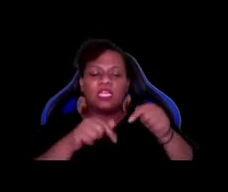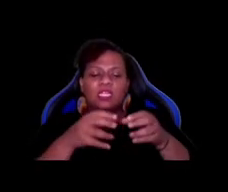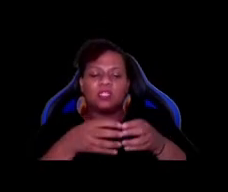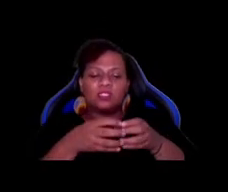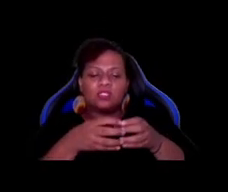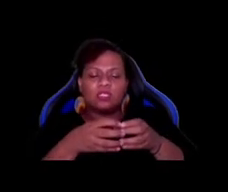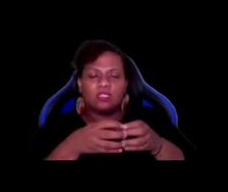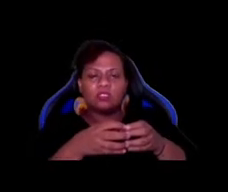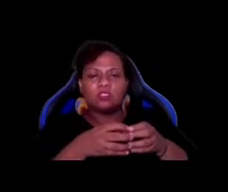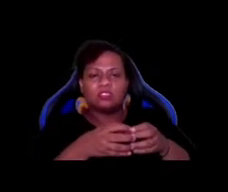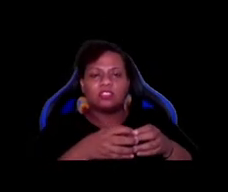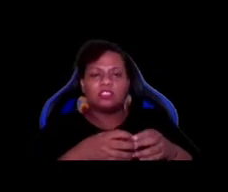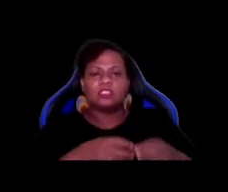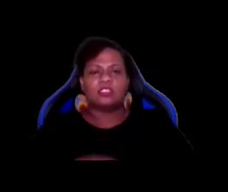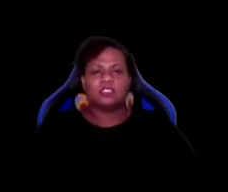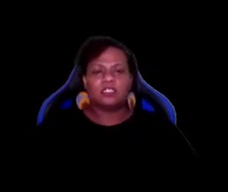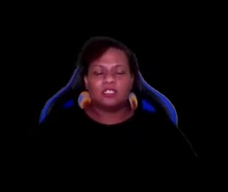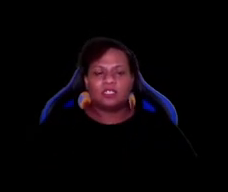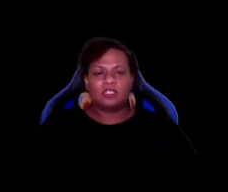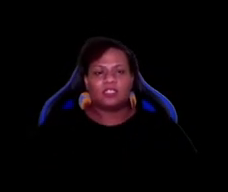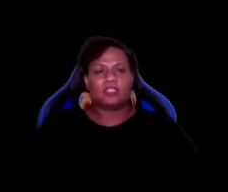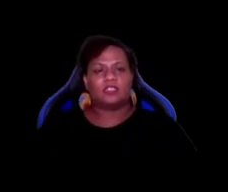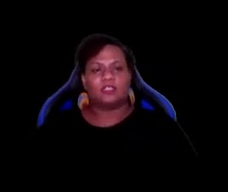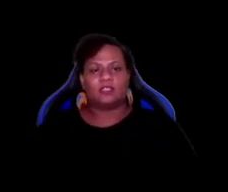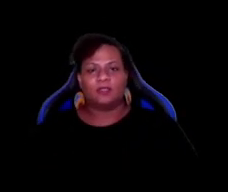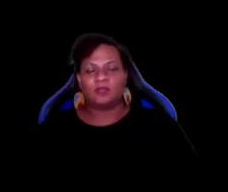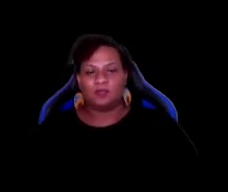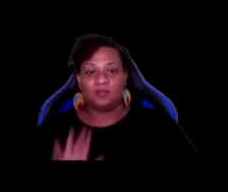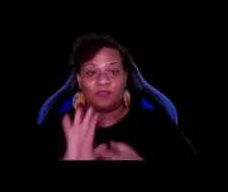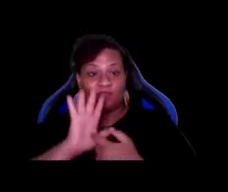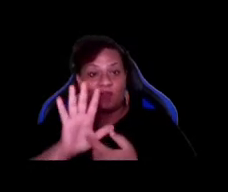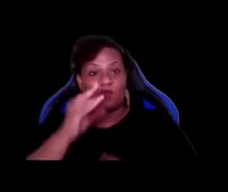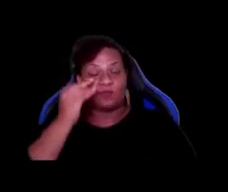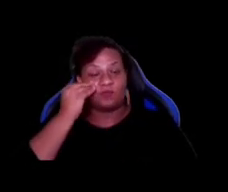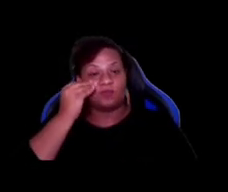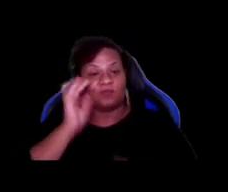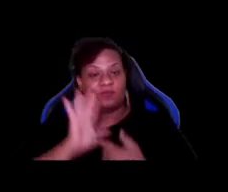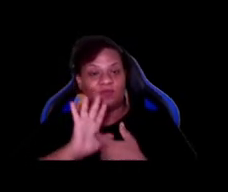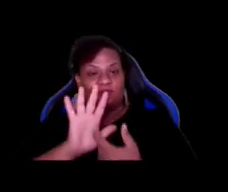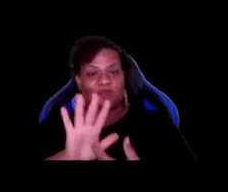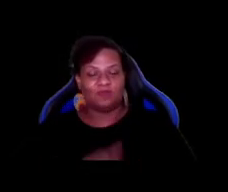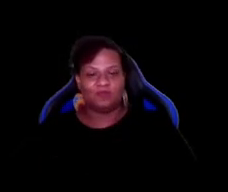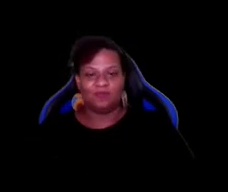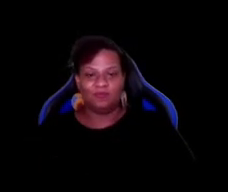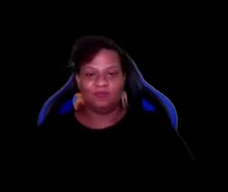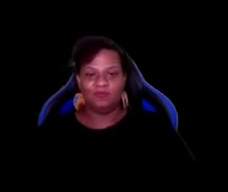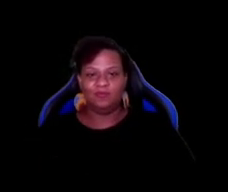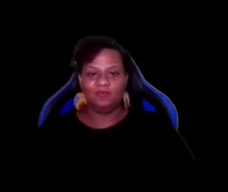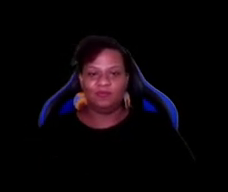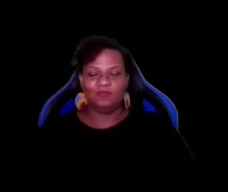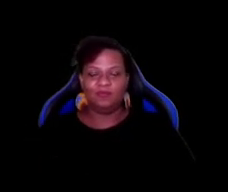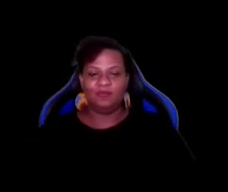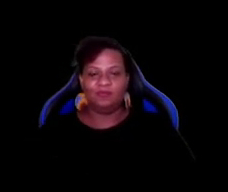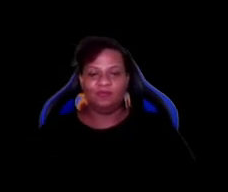Tani Bobé, que eu vou tentar mostrar aqui. Espera aí.